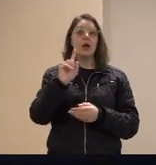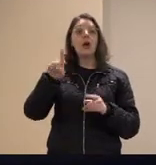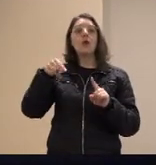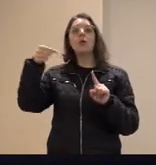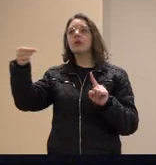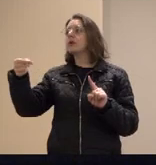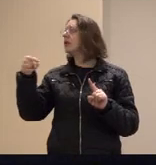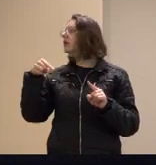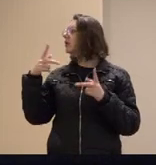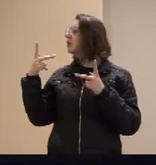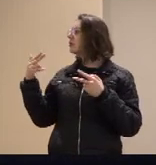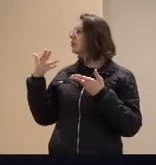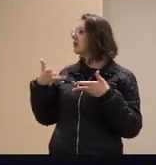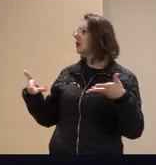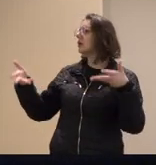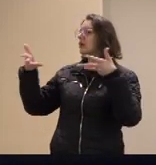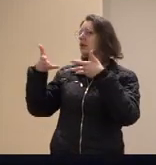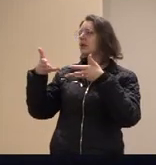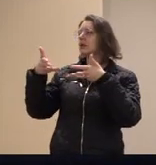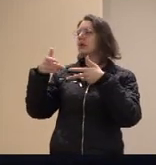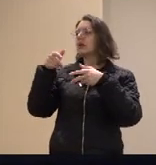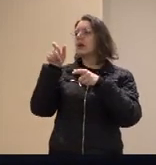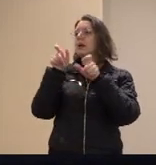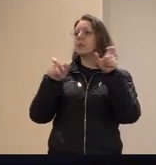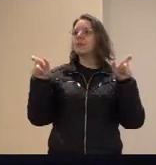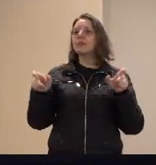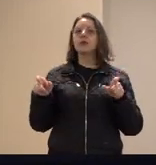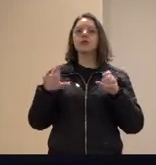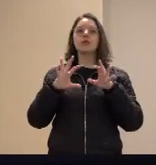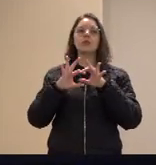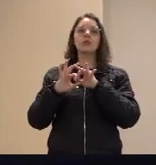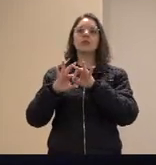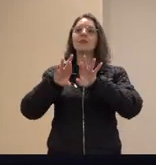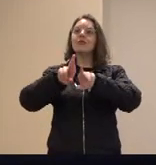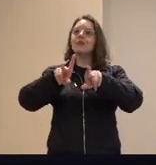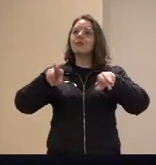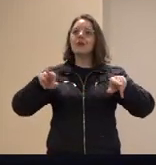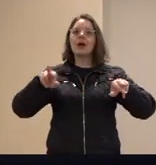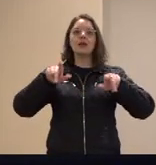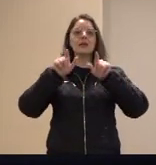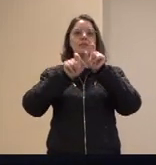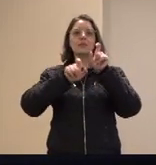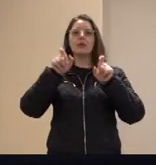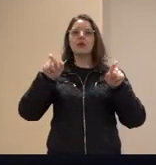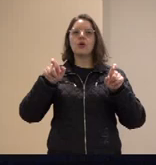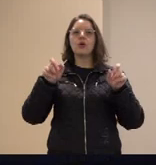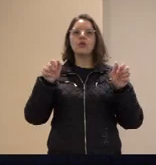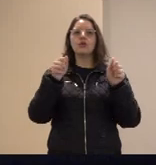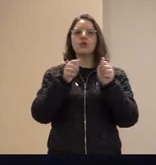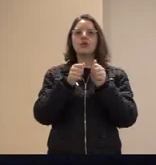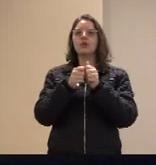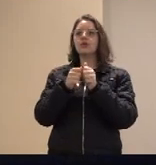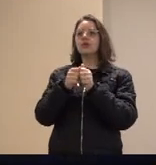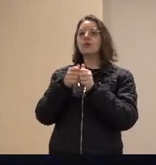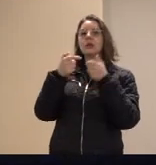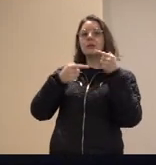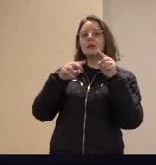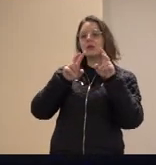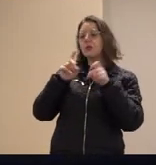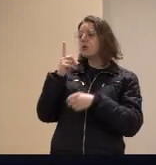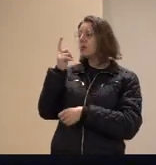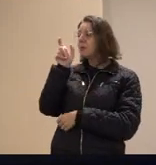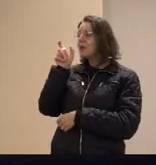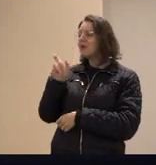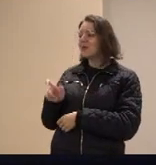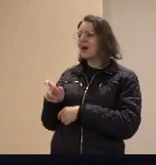aqui. É a reunião de pessoas, diversas pessoas, em torno de uma outra pessoa, que